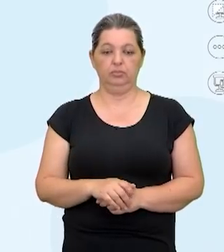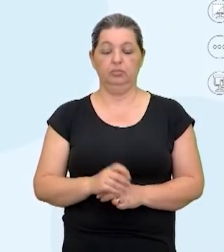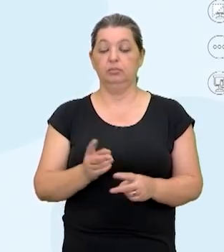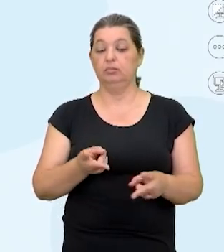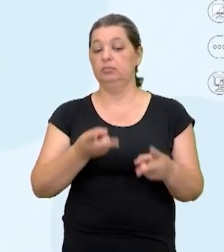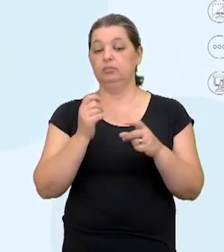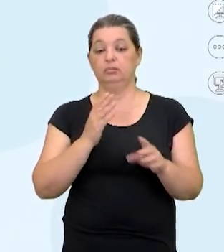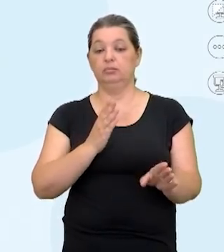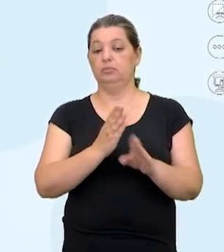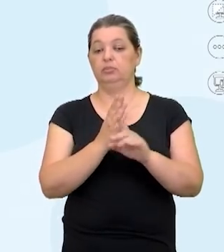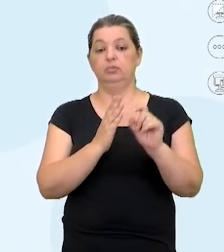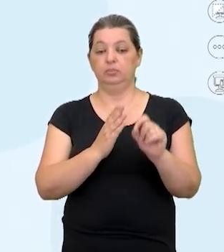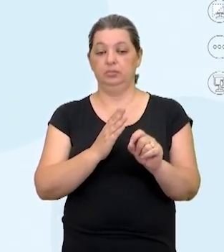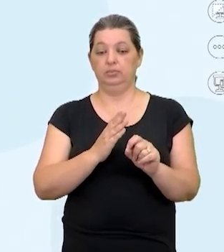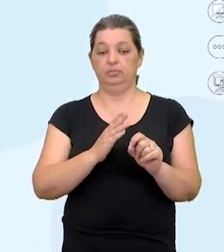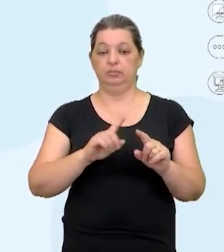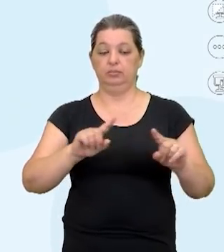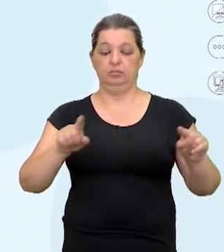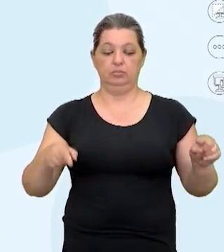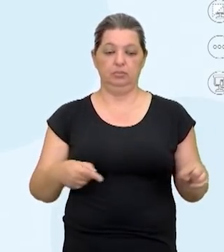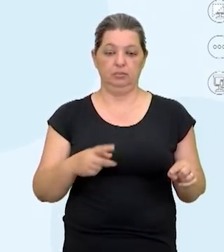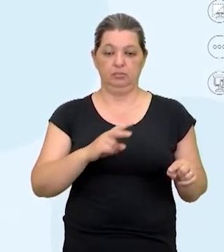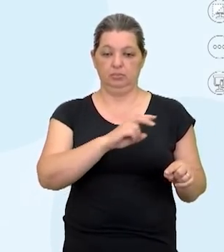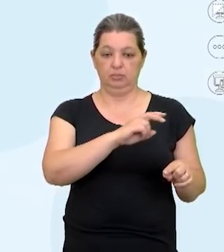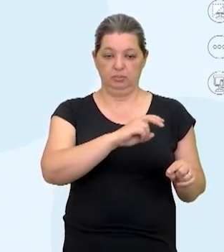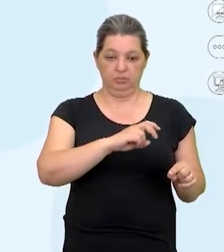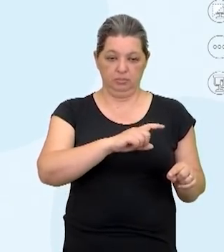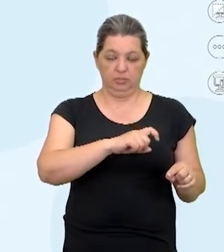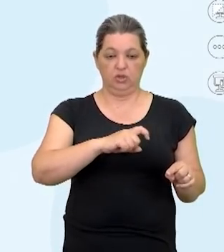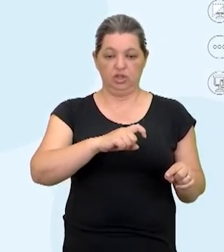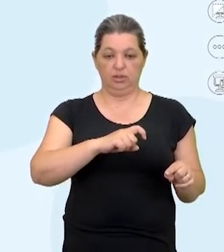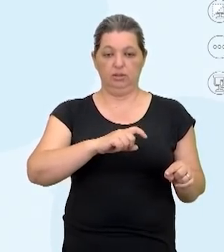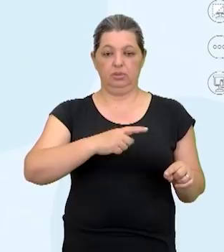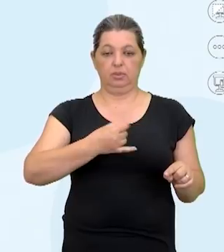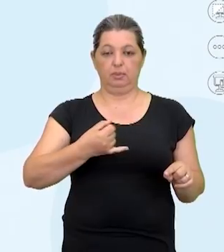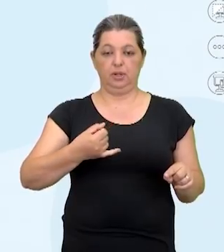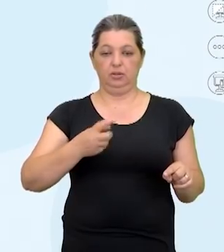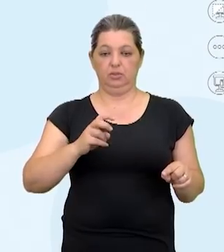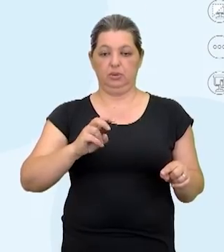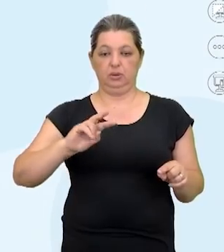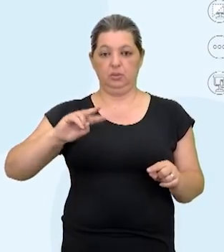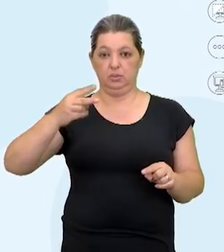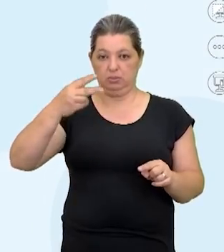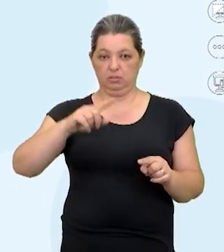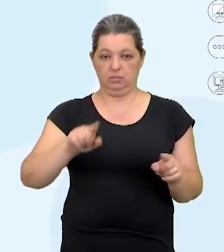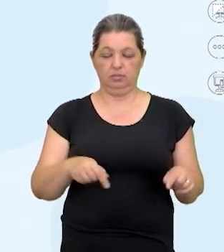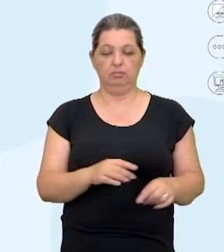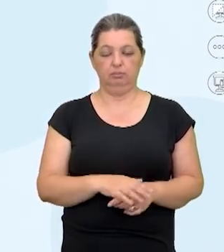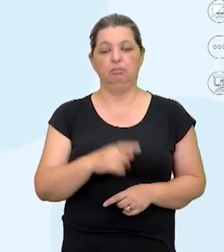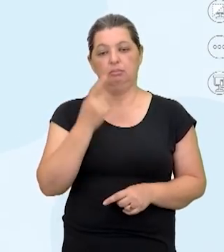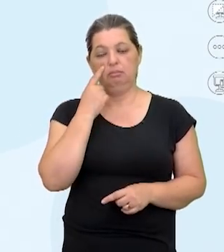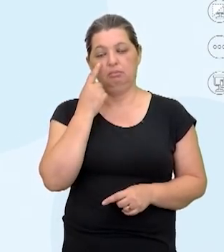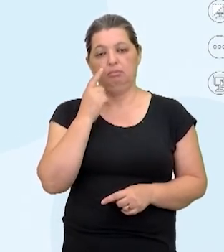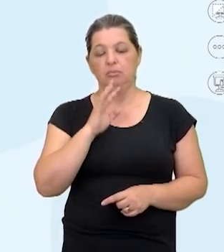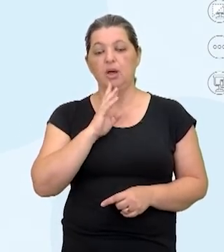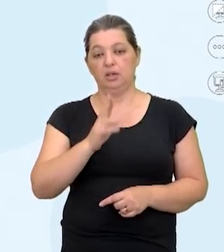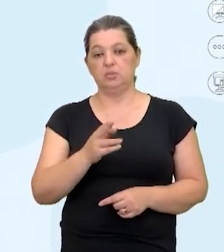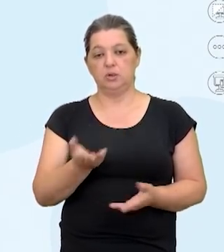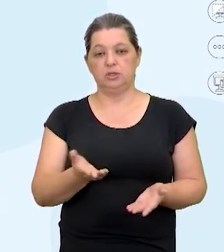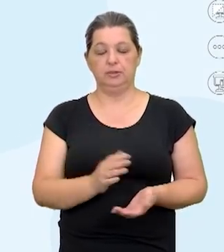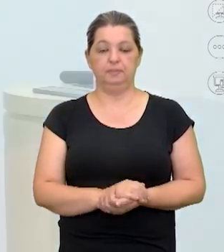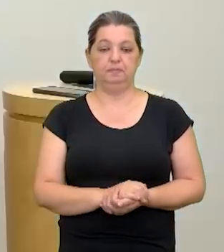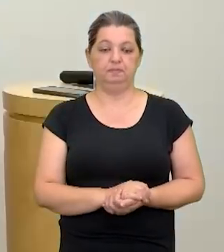gente encontrou é o x no primeiro termo, o 5 no segundo e o sinal de menos. Então tá aqui a